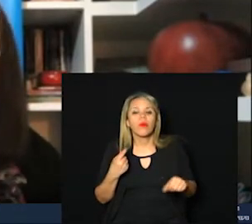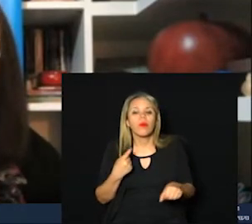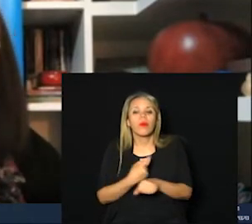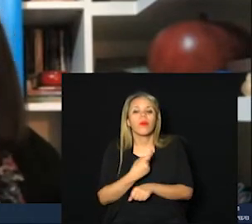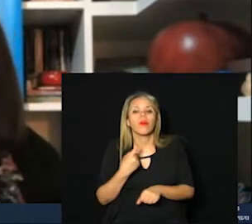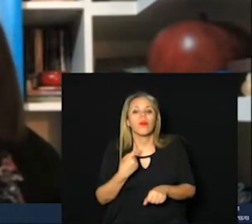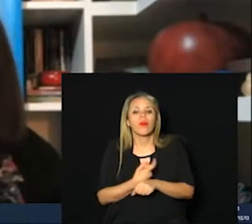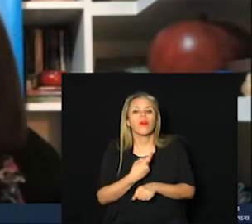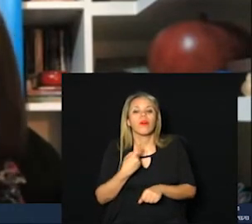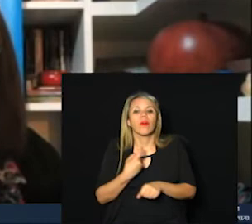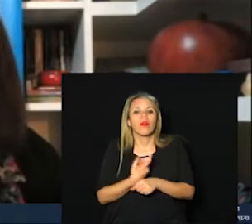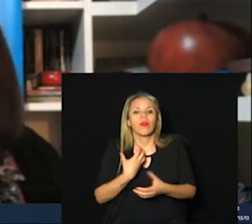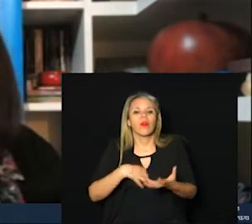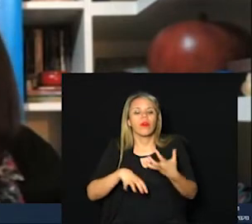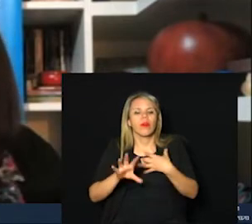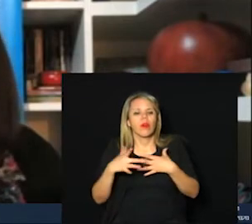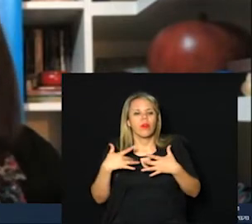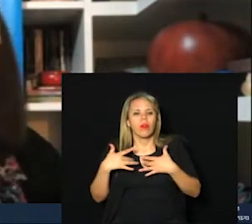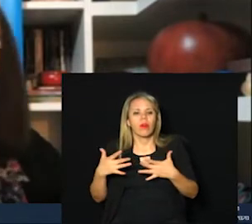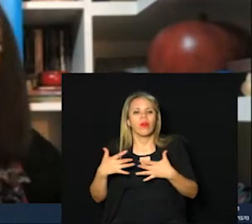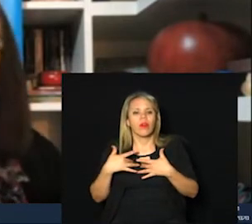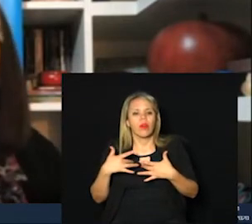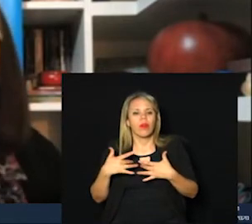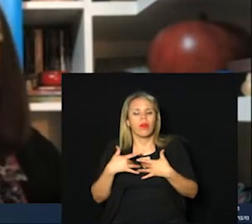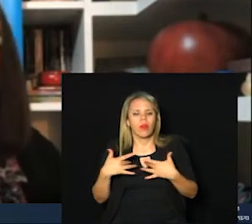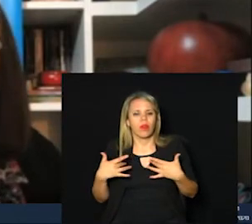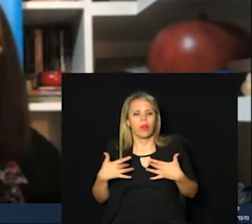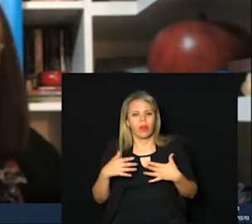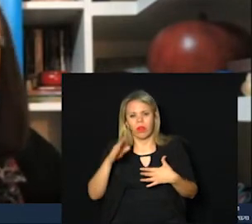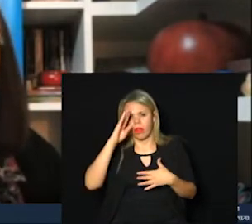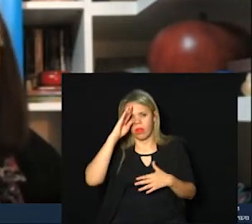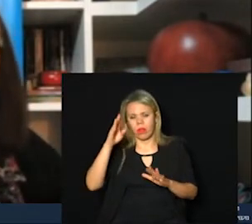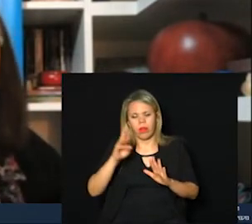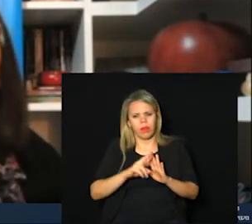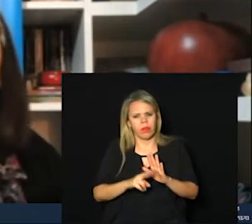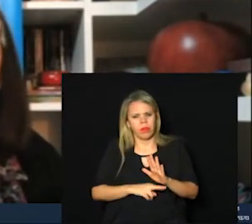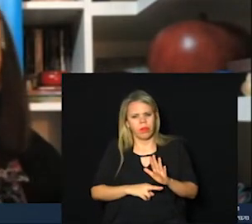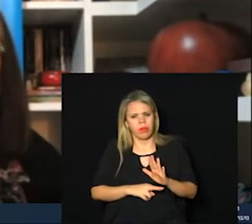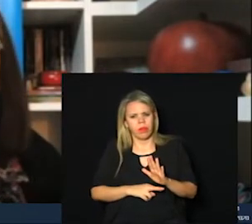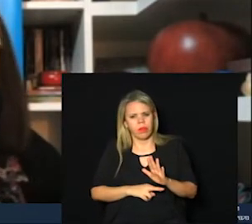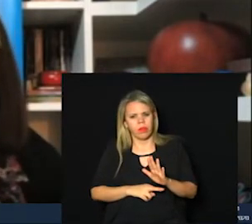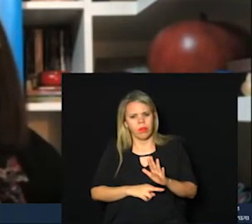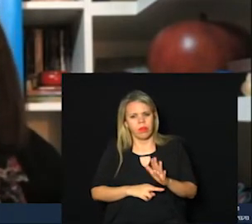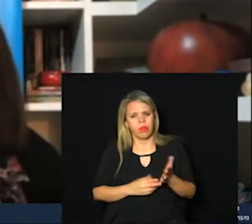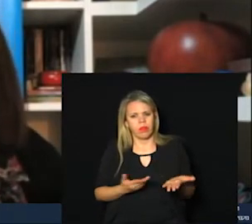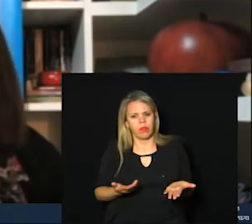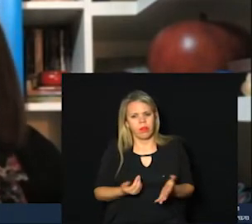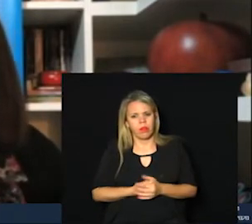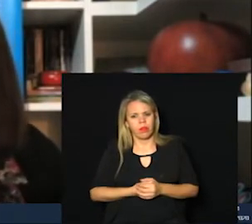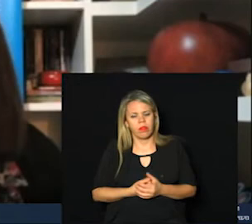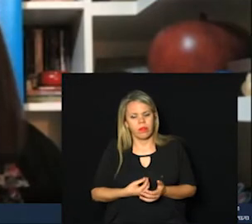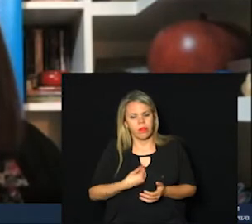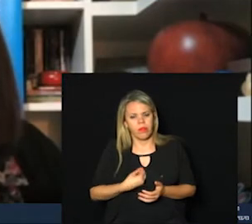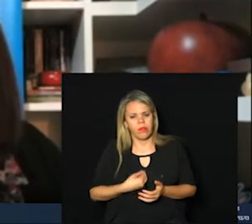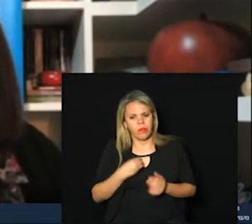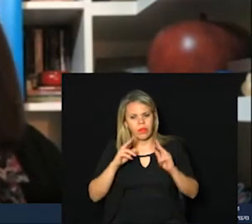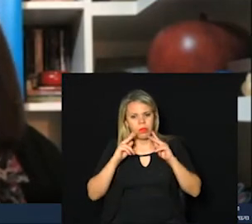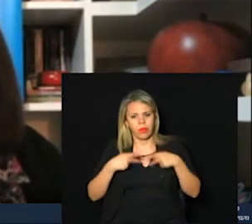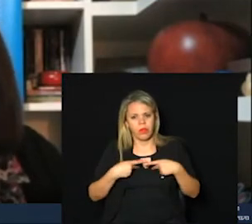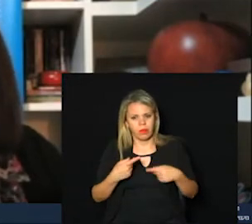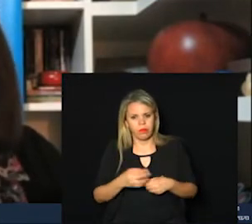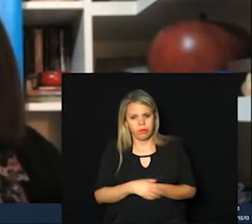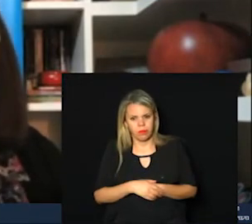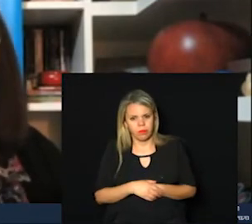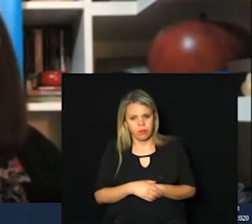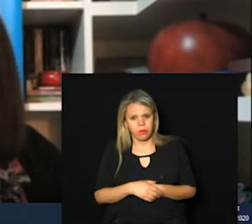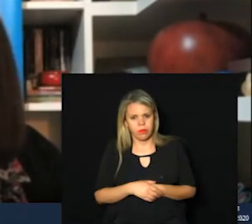redescobrir a solidariedade é um dos princípios essenciais da vida humana. Eu